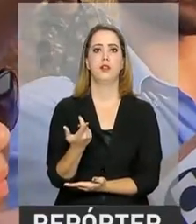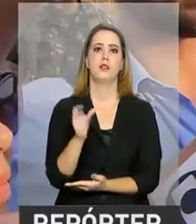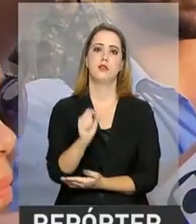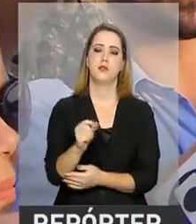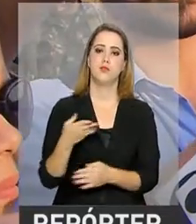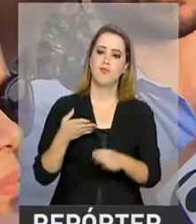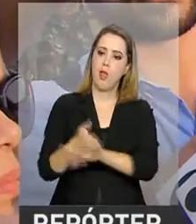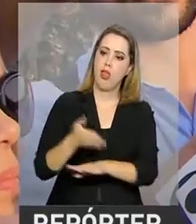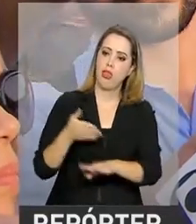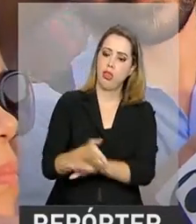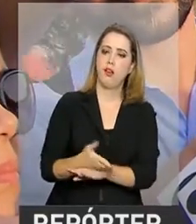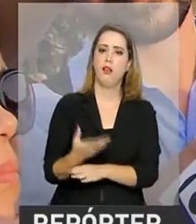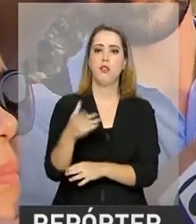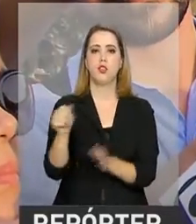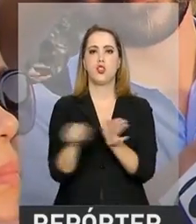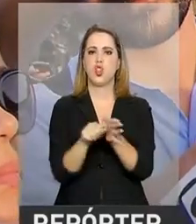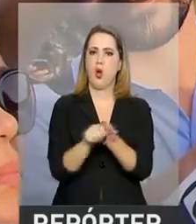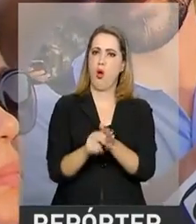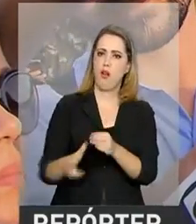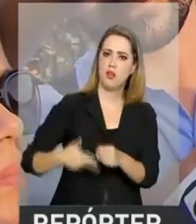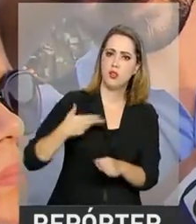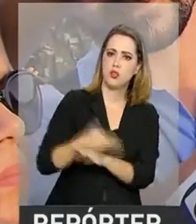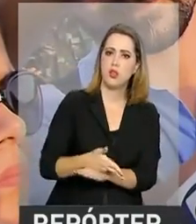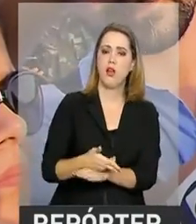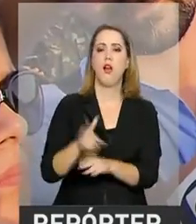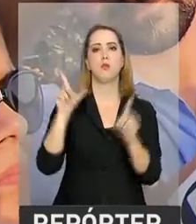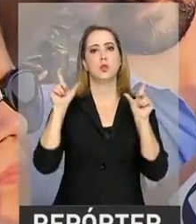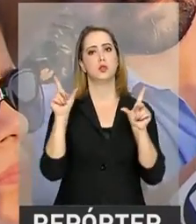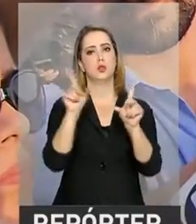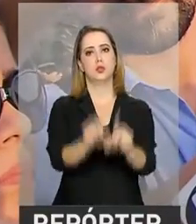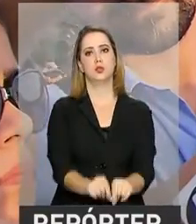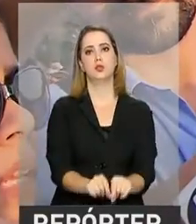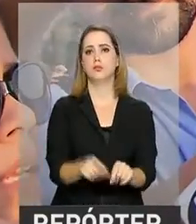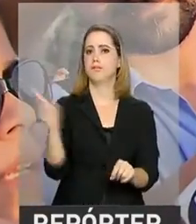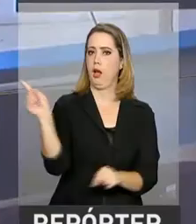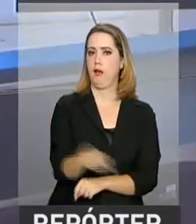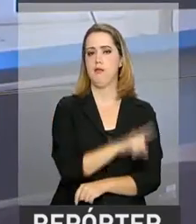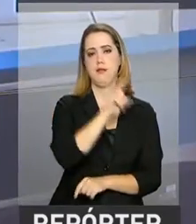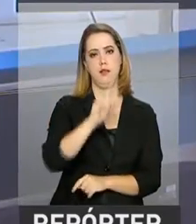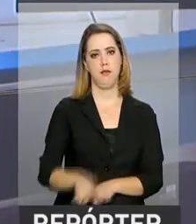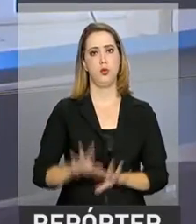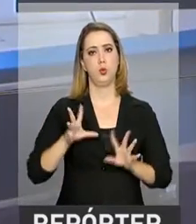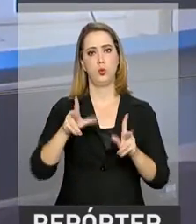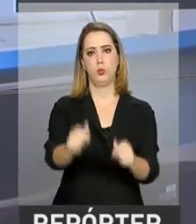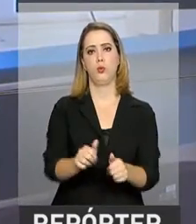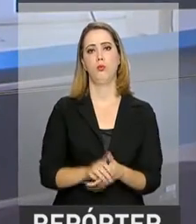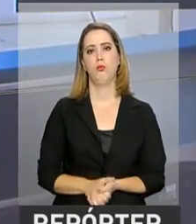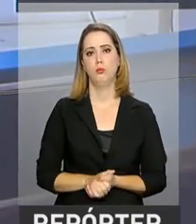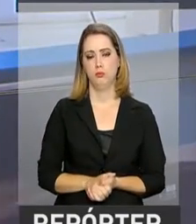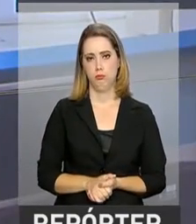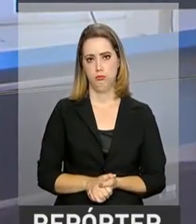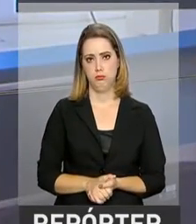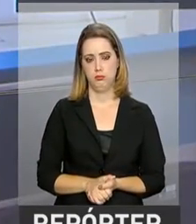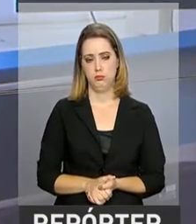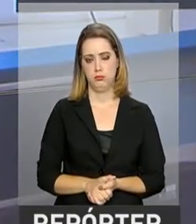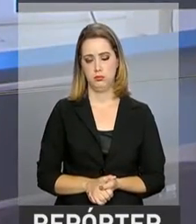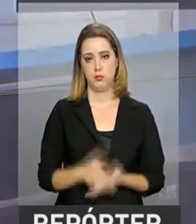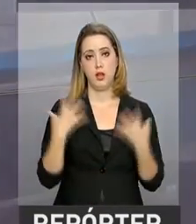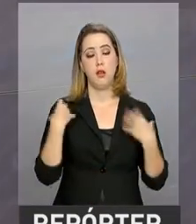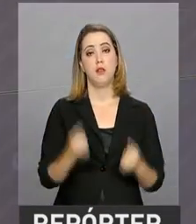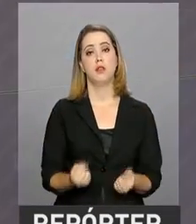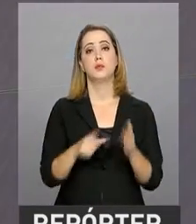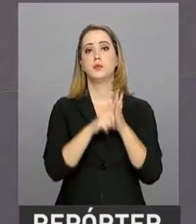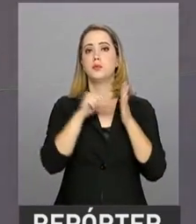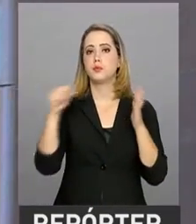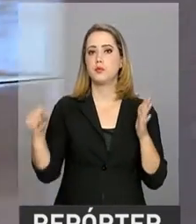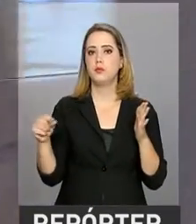de contrabando, eles sejam reduzidos, eles sejam anulados. E nós vamos agora ao vivo ao Palácio